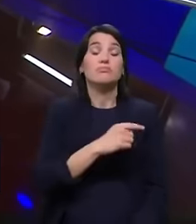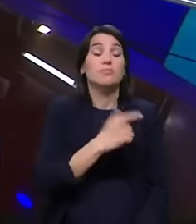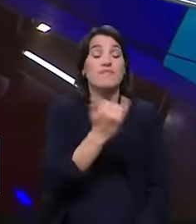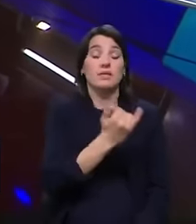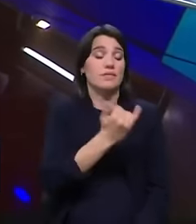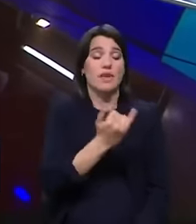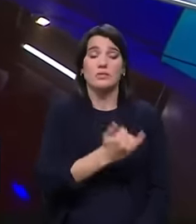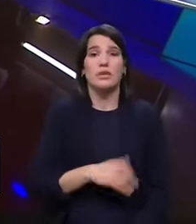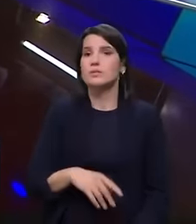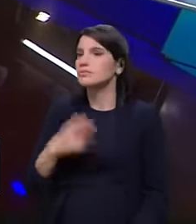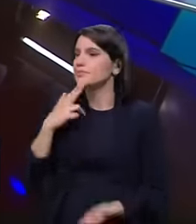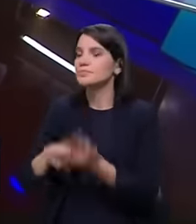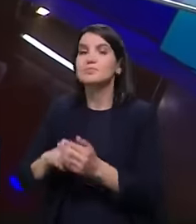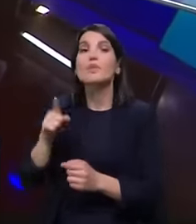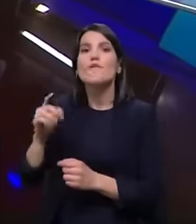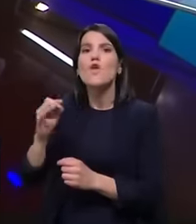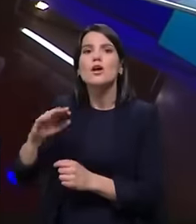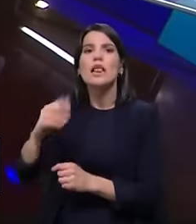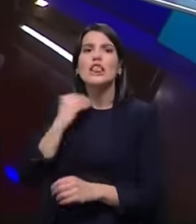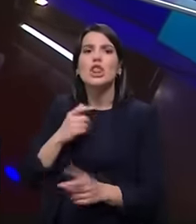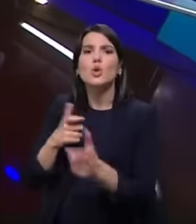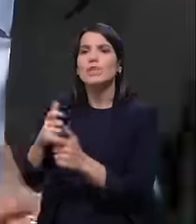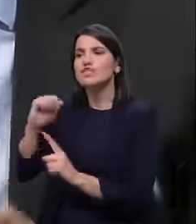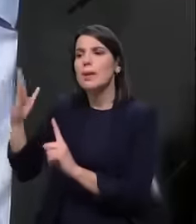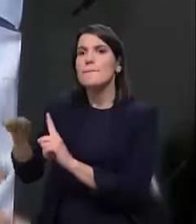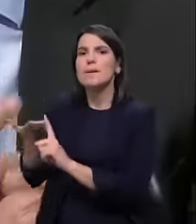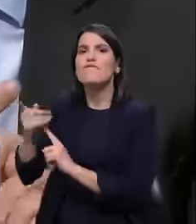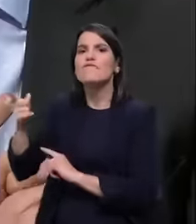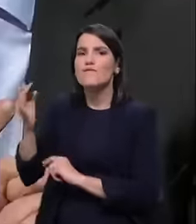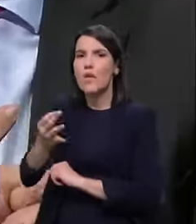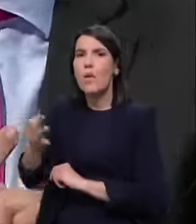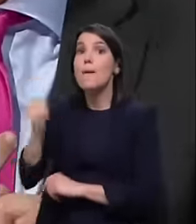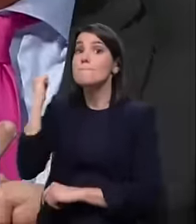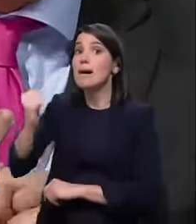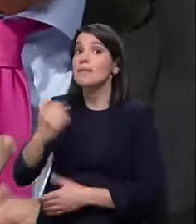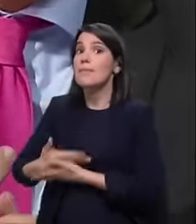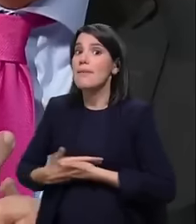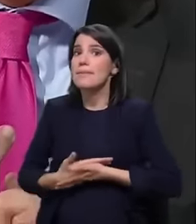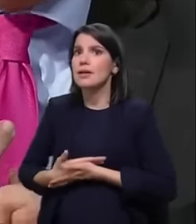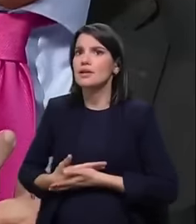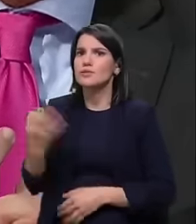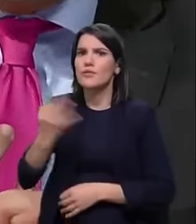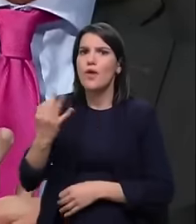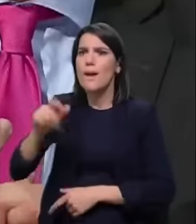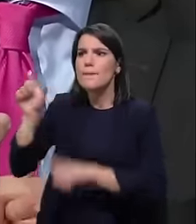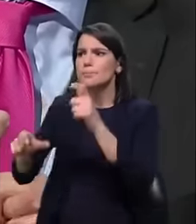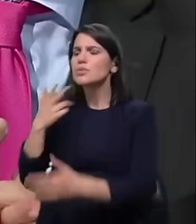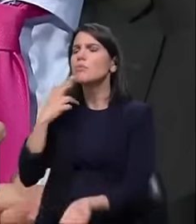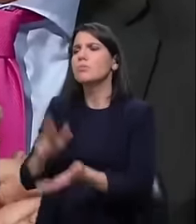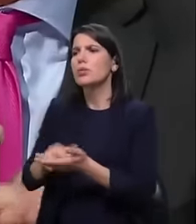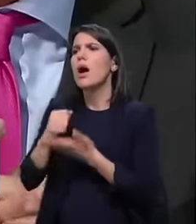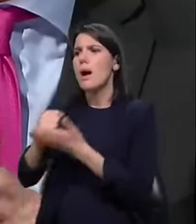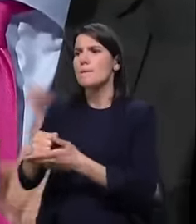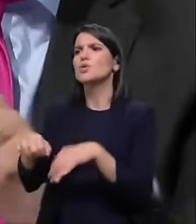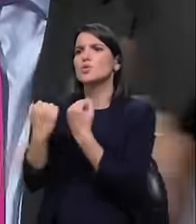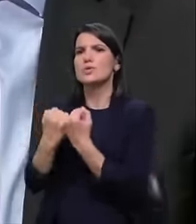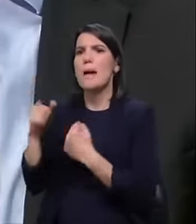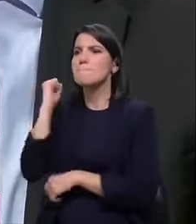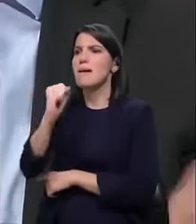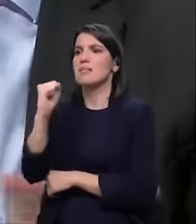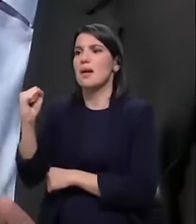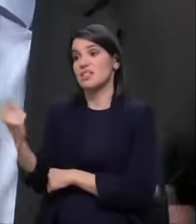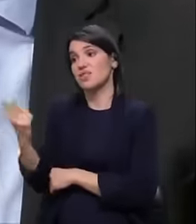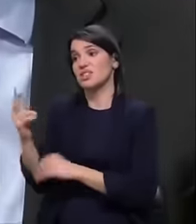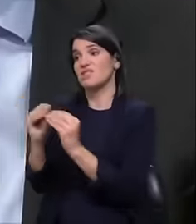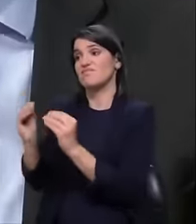candidatos do Bloco de Esquerda, terroristas condenados. Mataram bebés. Mataram, falso. Ou seja, foram pessoas que de facto deram um grande contributo à sociedade, foram assassinos. Vocês dão-se